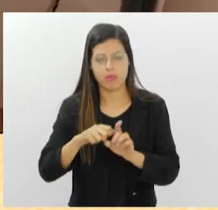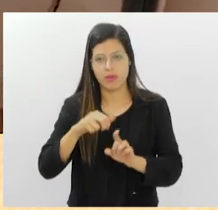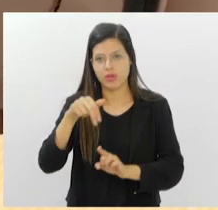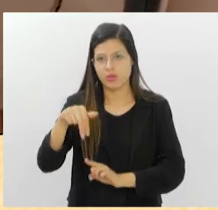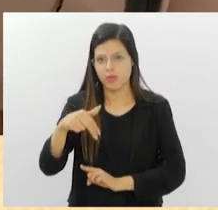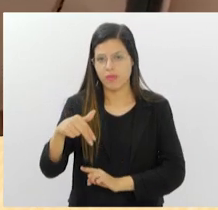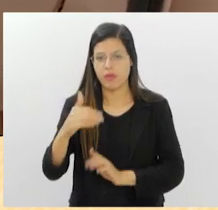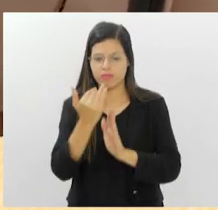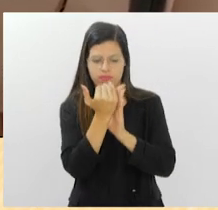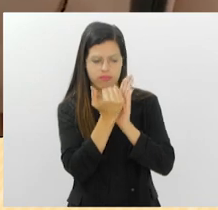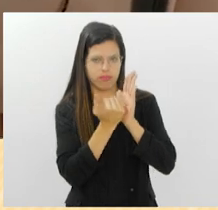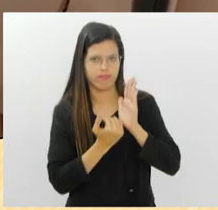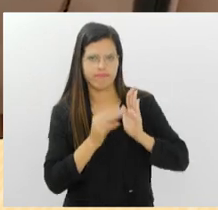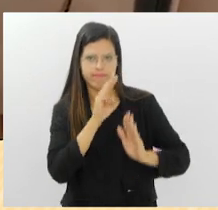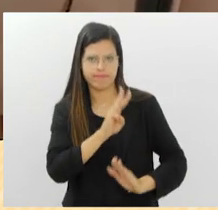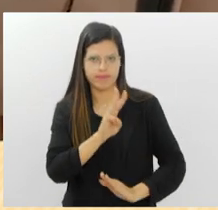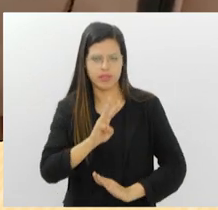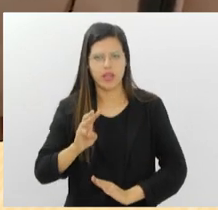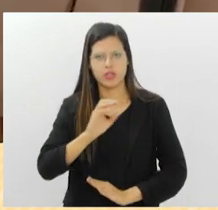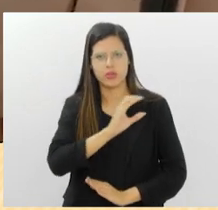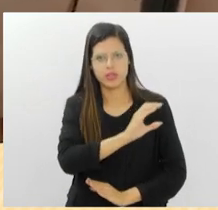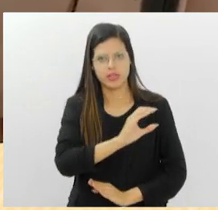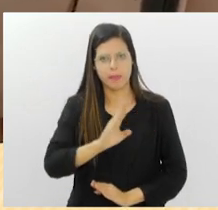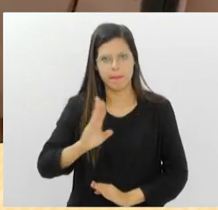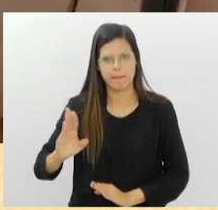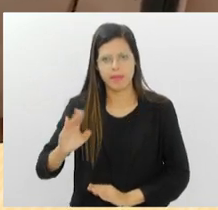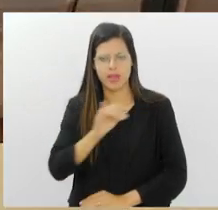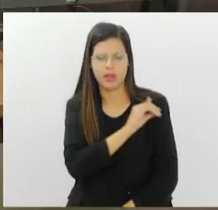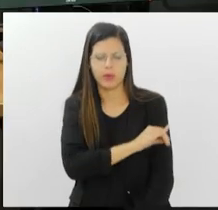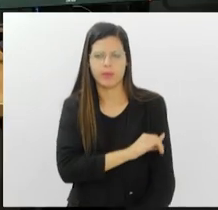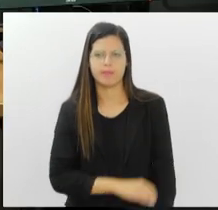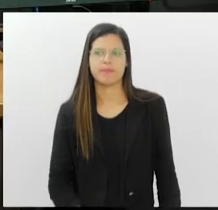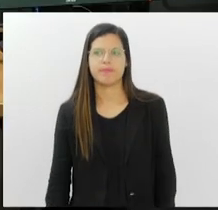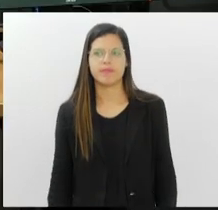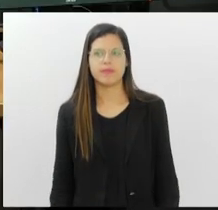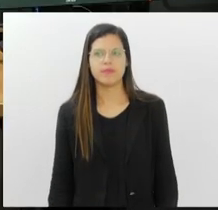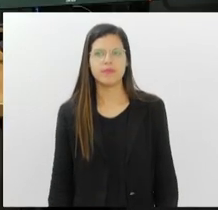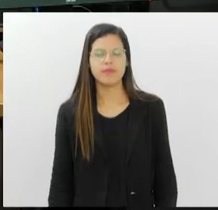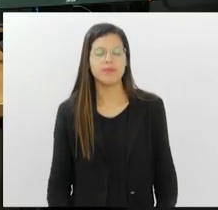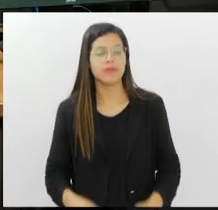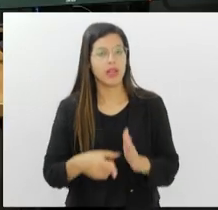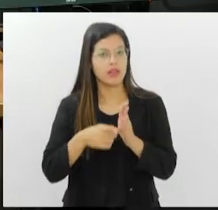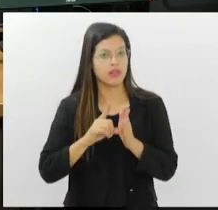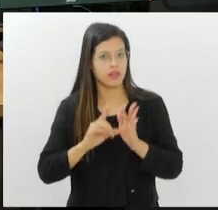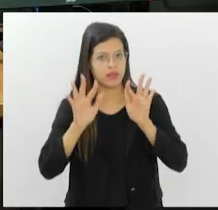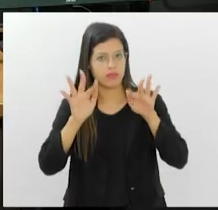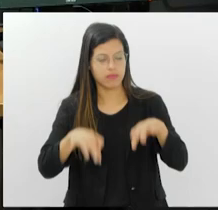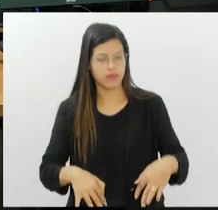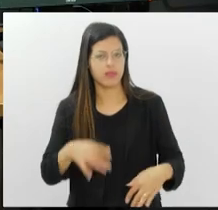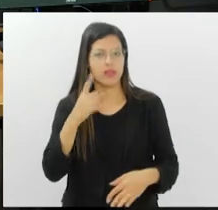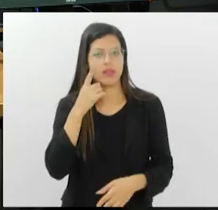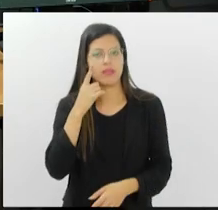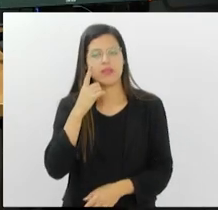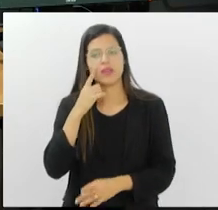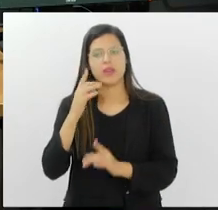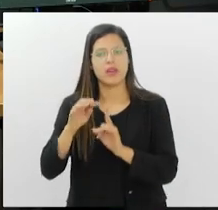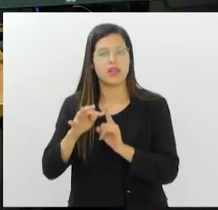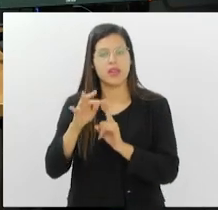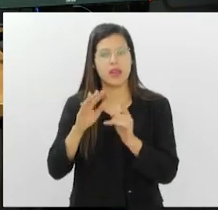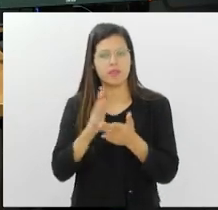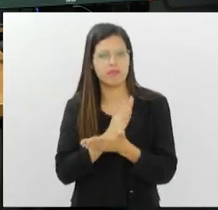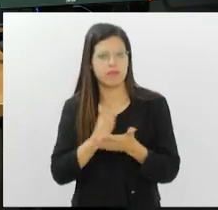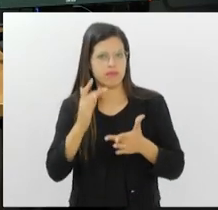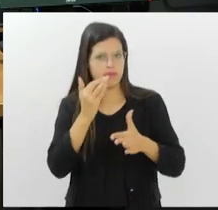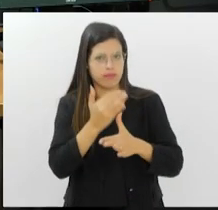programação está disponível no site do CCBB Rio. E antes de encerrar, vamos dar uma olhada no tempo em algumas cidades